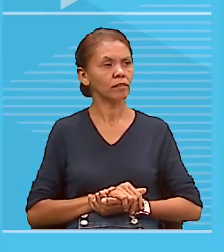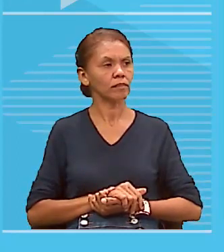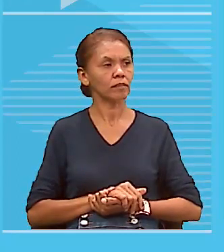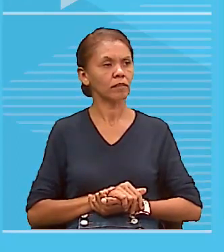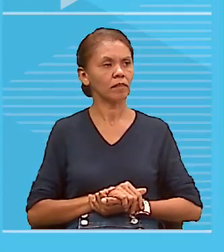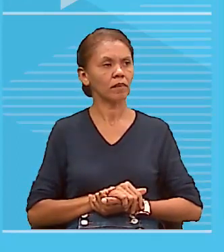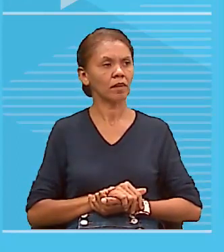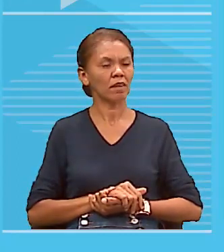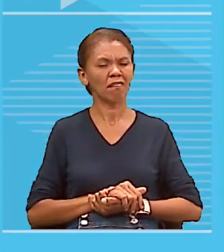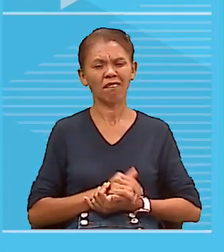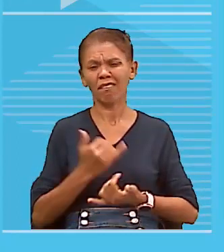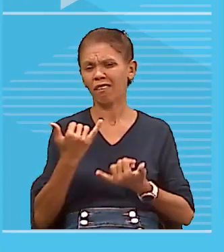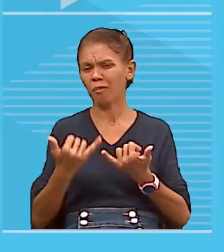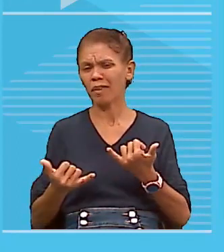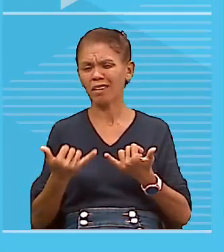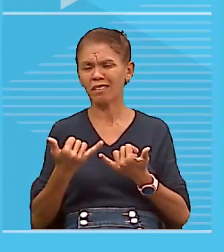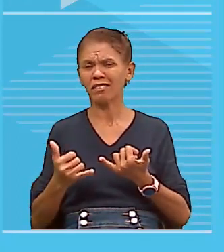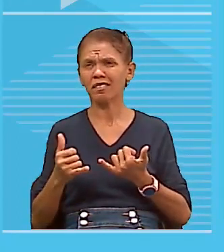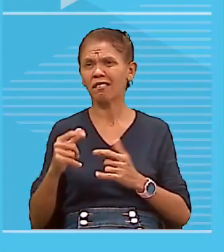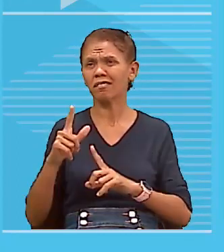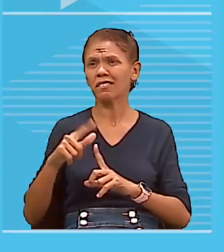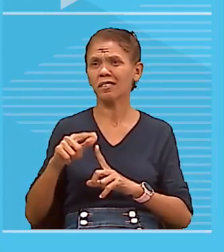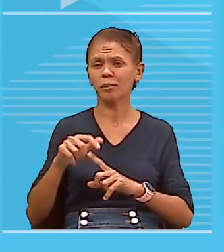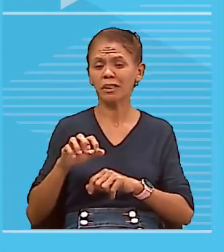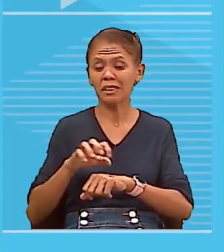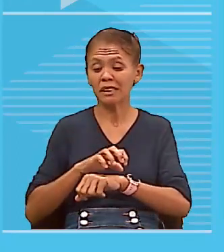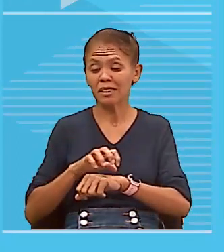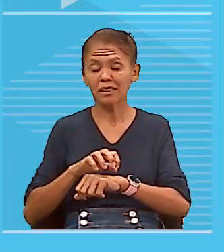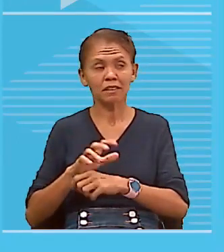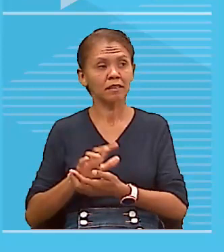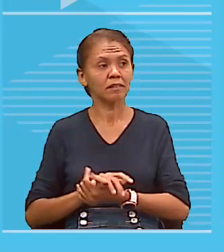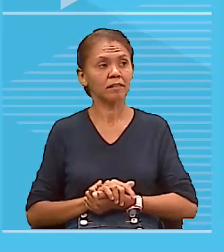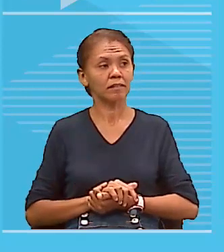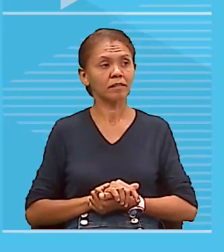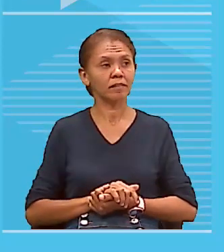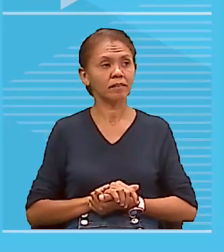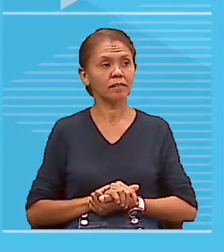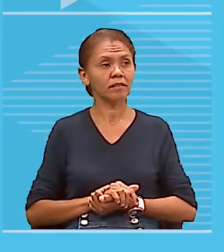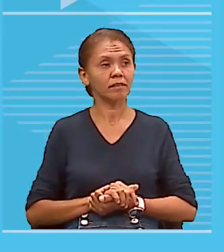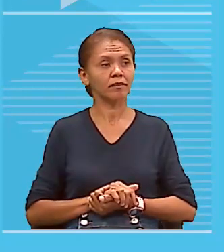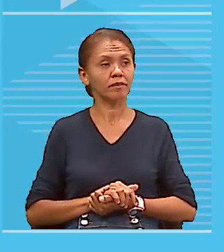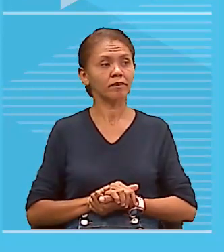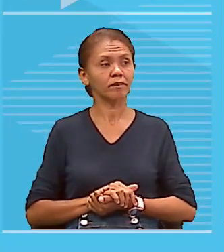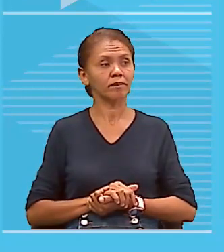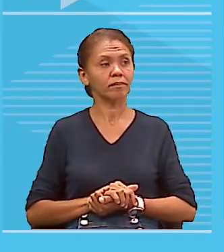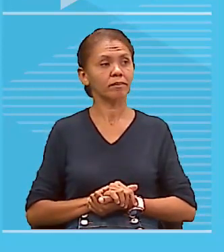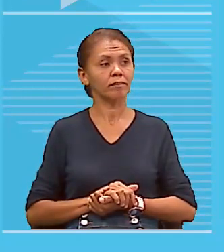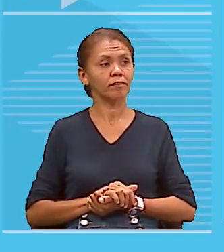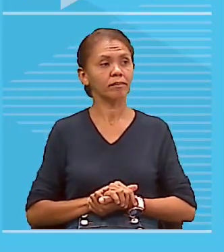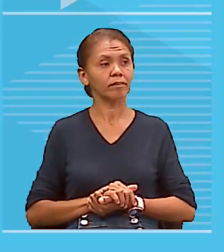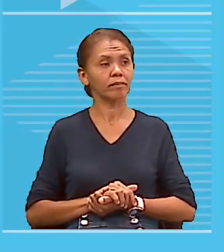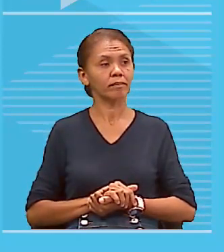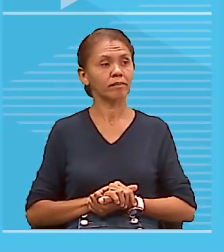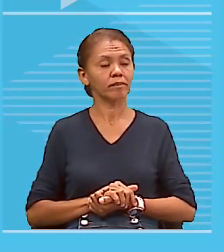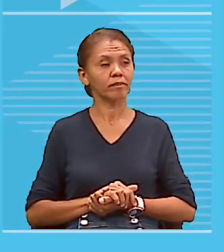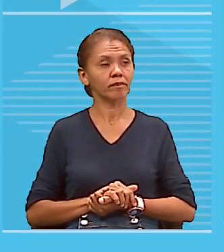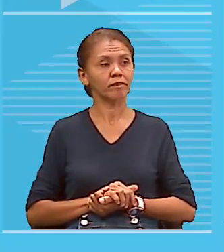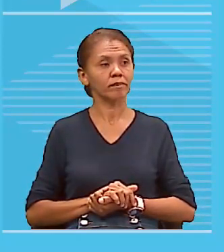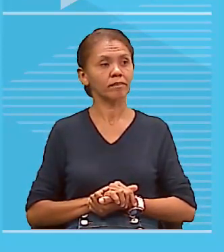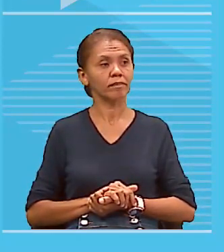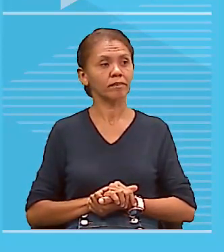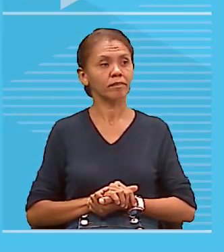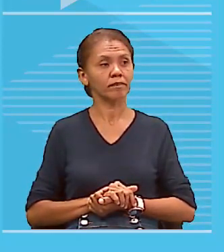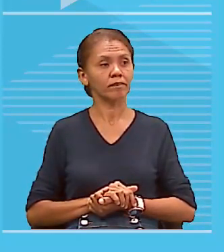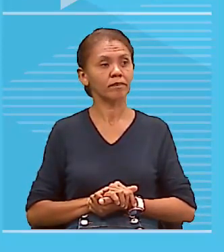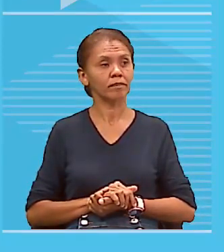alérgica, muitas das vezes, que ao invés de eu ter o tamanho normal, a dilatação normal dessa região, olha só